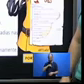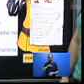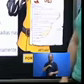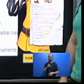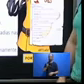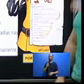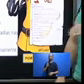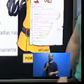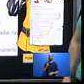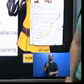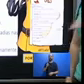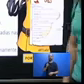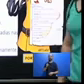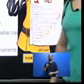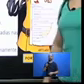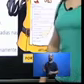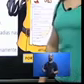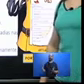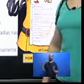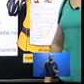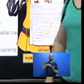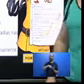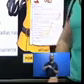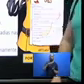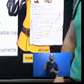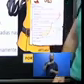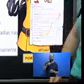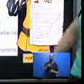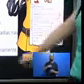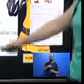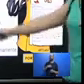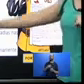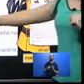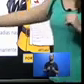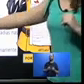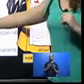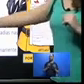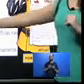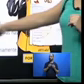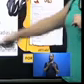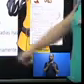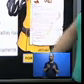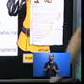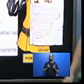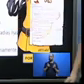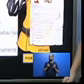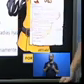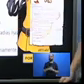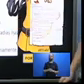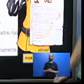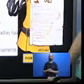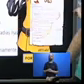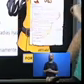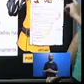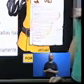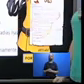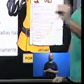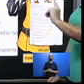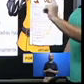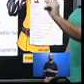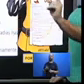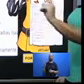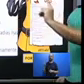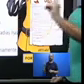vir com a cara e com a coragem e eles tinham que produzir riqueza aqui. Os donatários tinham muitos direitos, mas